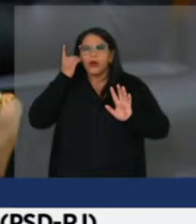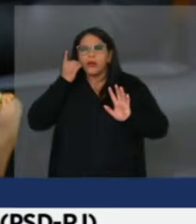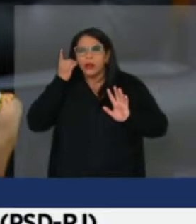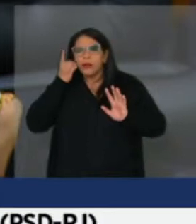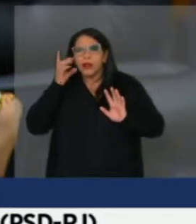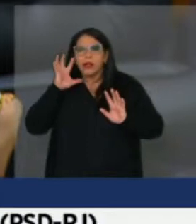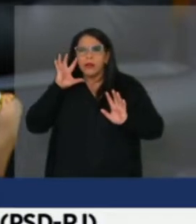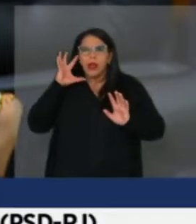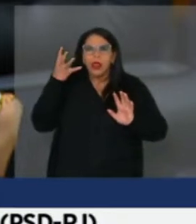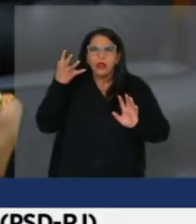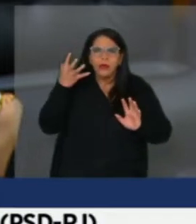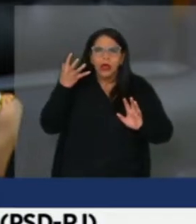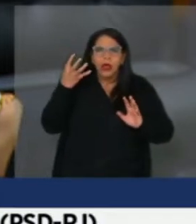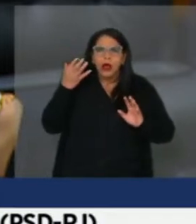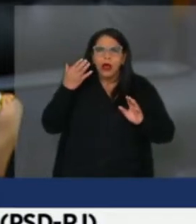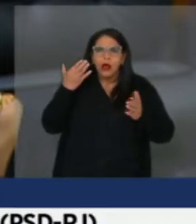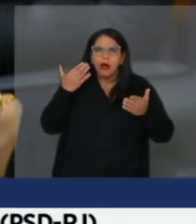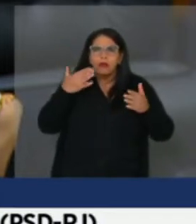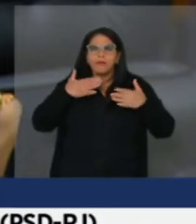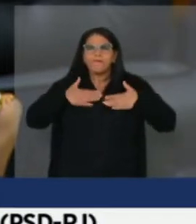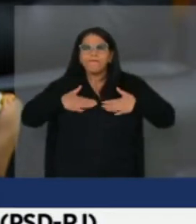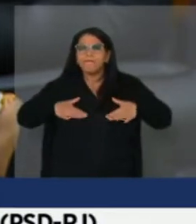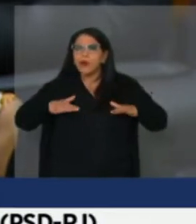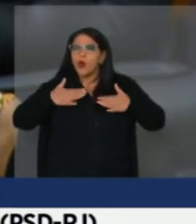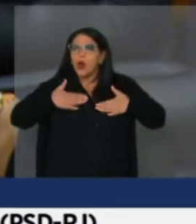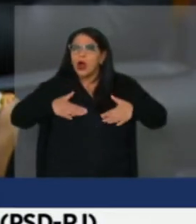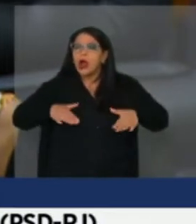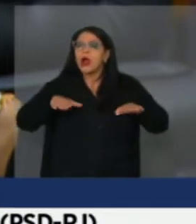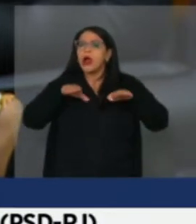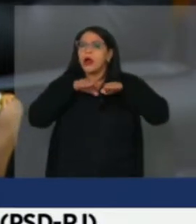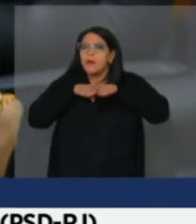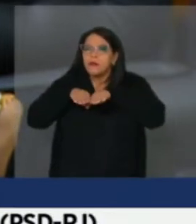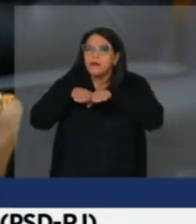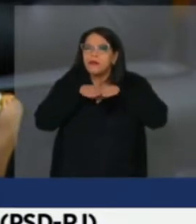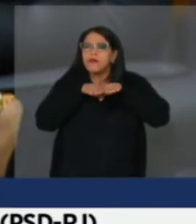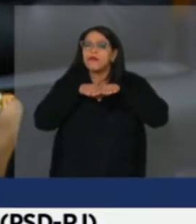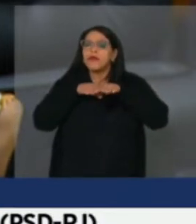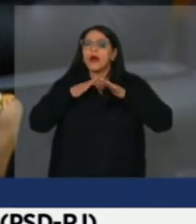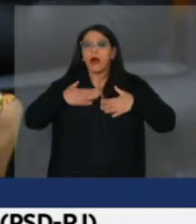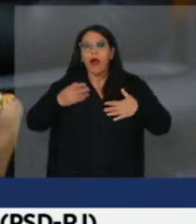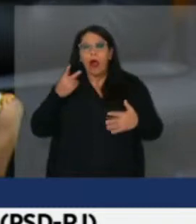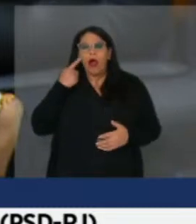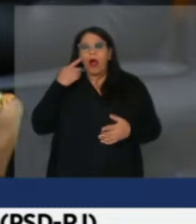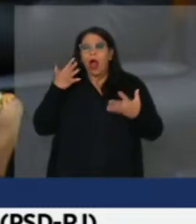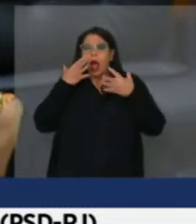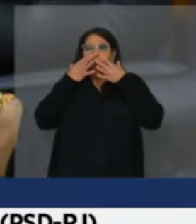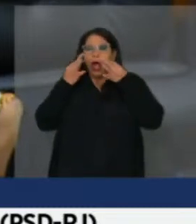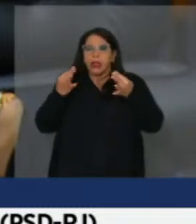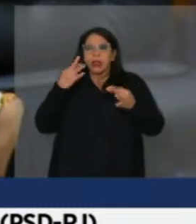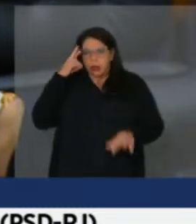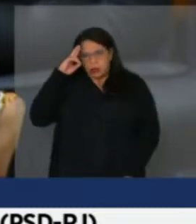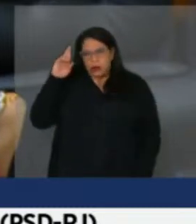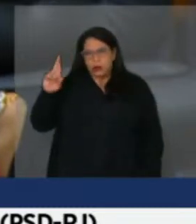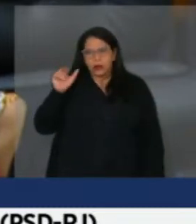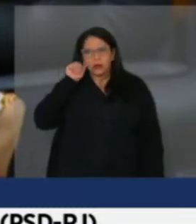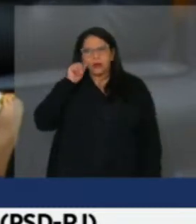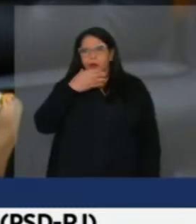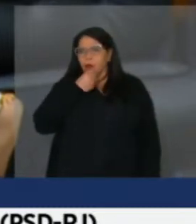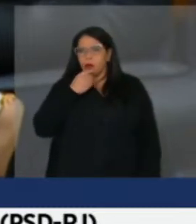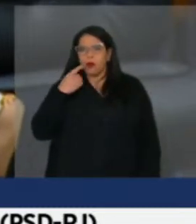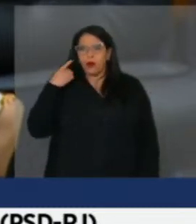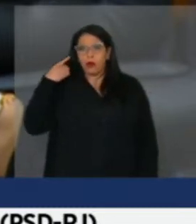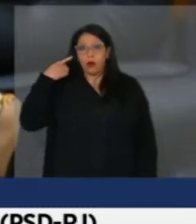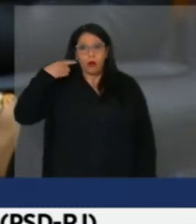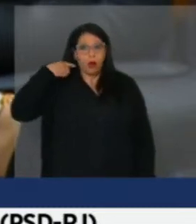resolução adequada, equilibrada. Vejam, senhoras e senhores, o advogado de